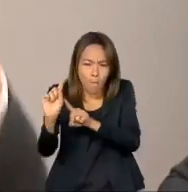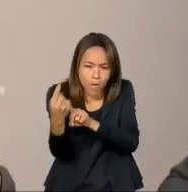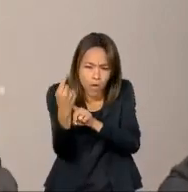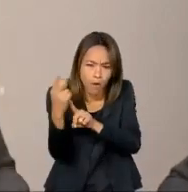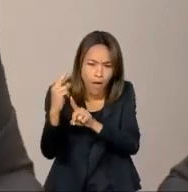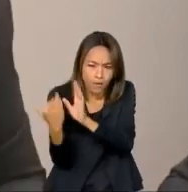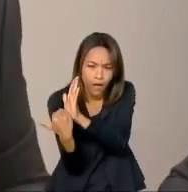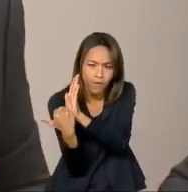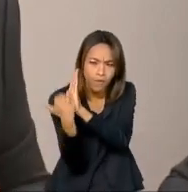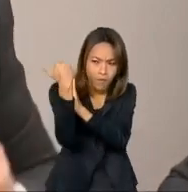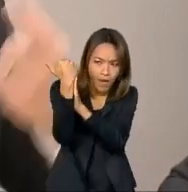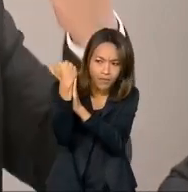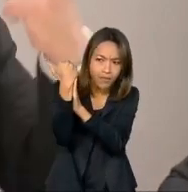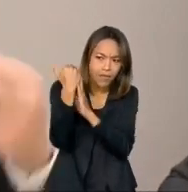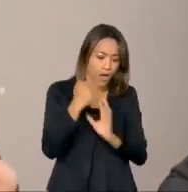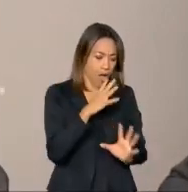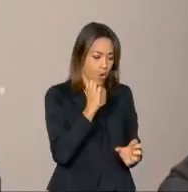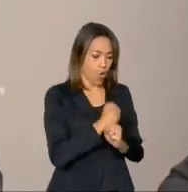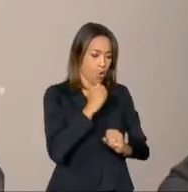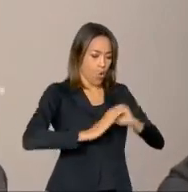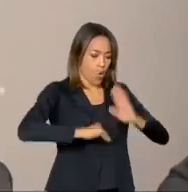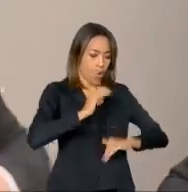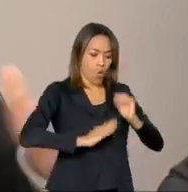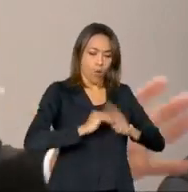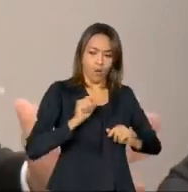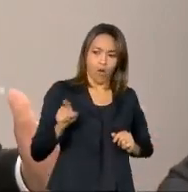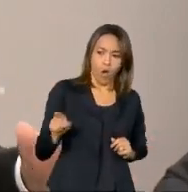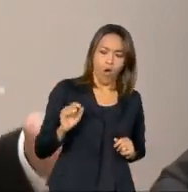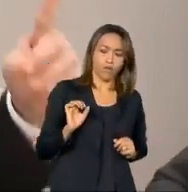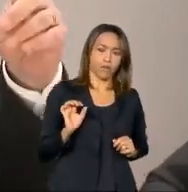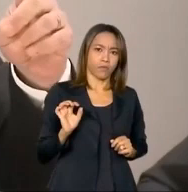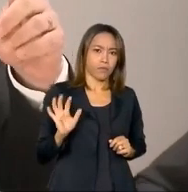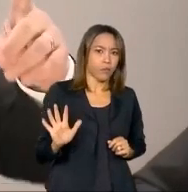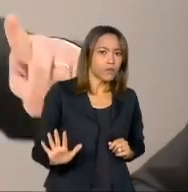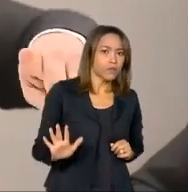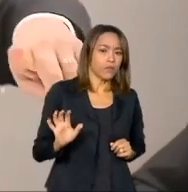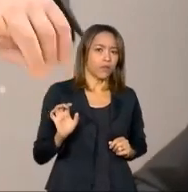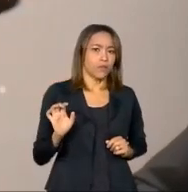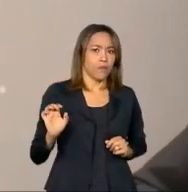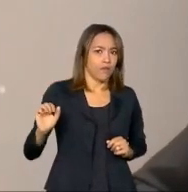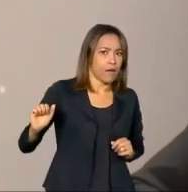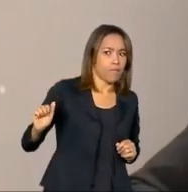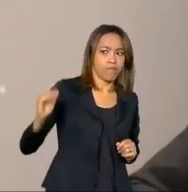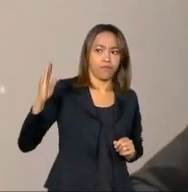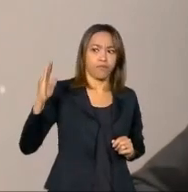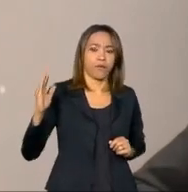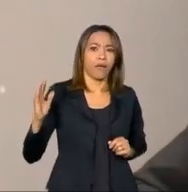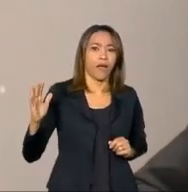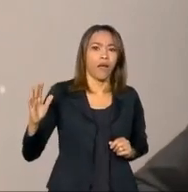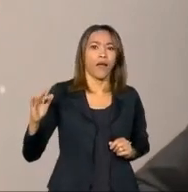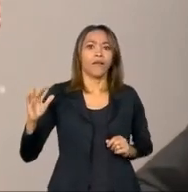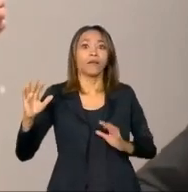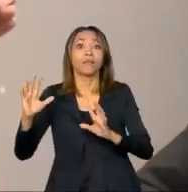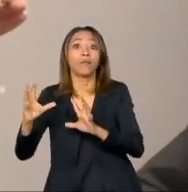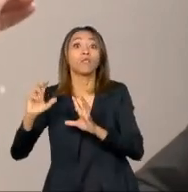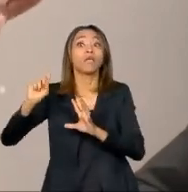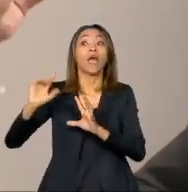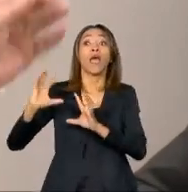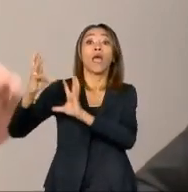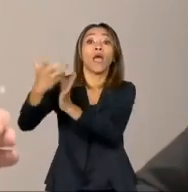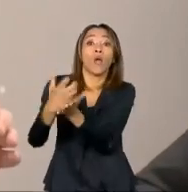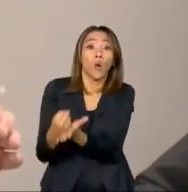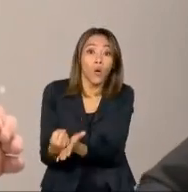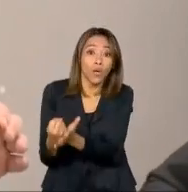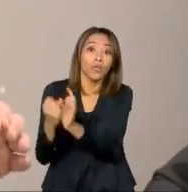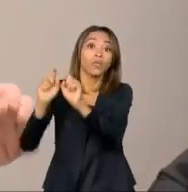dela no final do ano, o contador fala: você vai explodir, você vai explodir. E quando você explode, você retroage a janeiro para recolher. Não